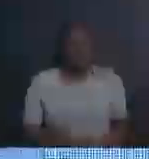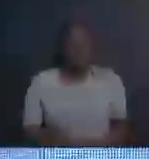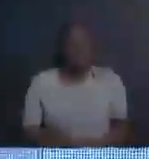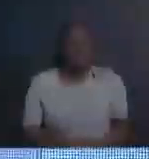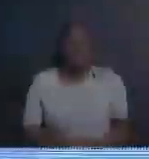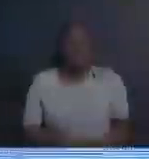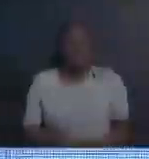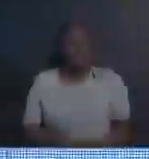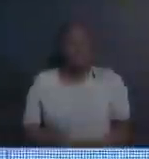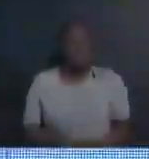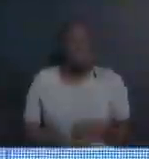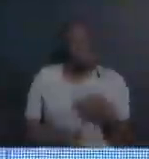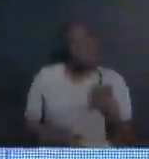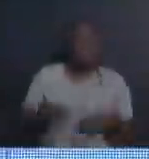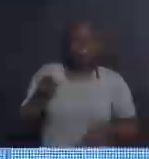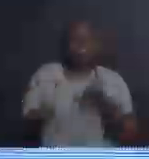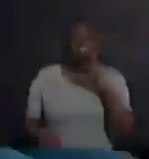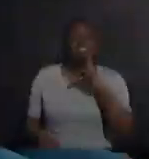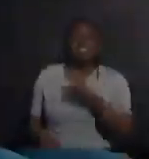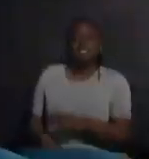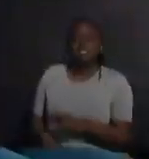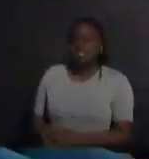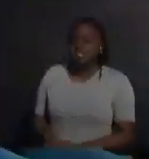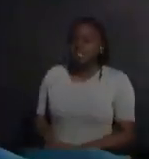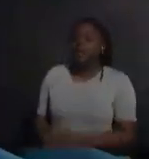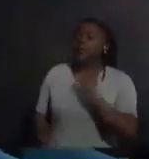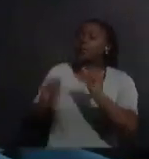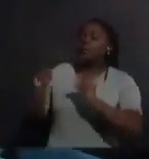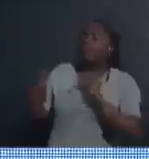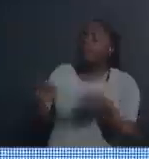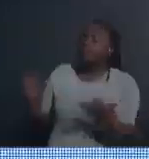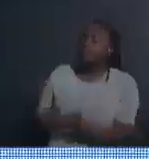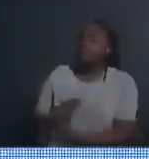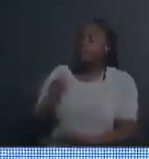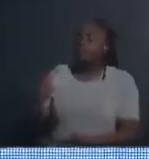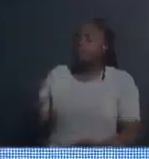E aí você responde, ai... O que foi?